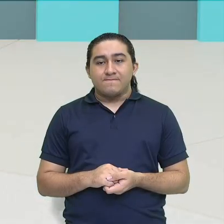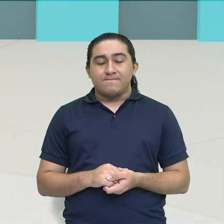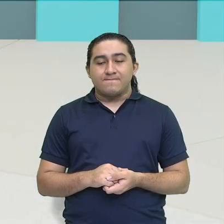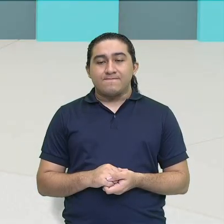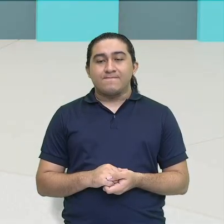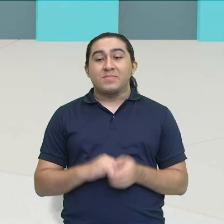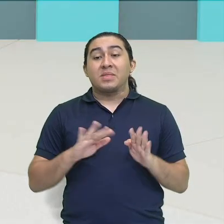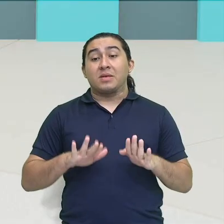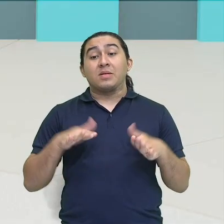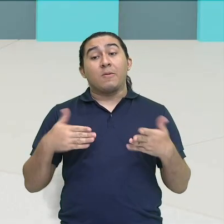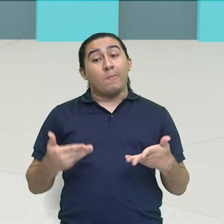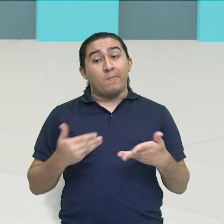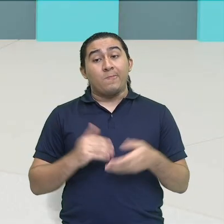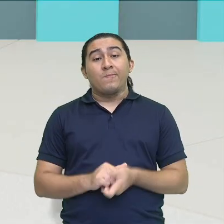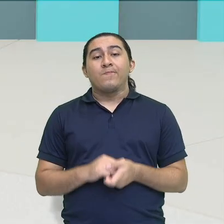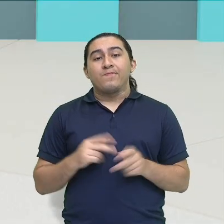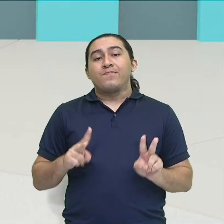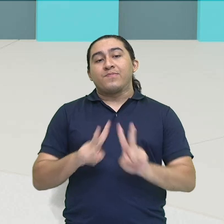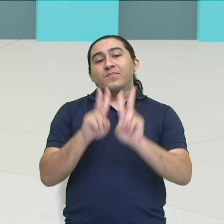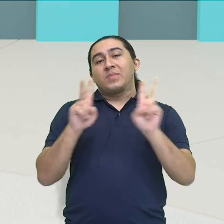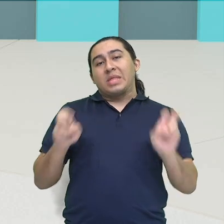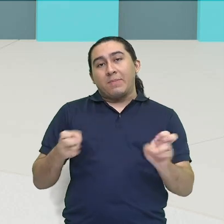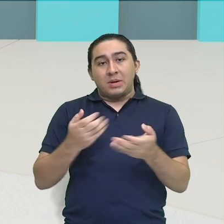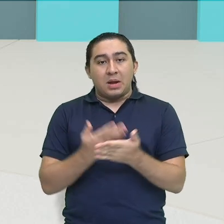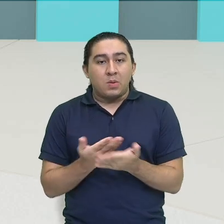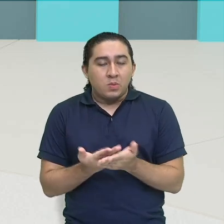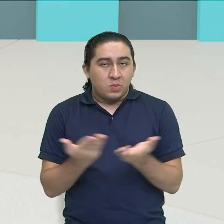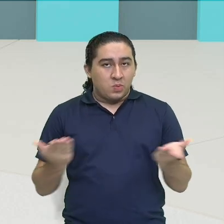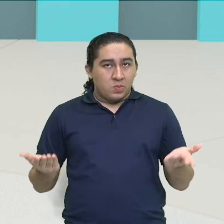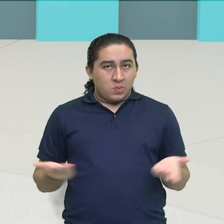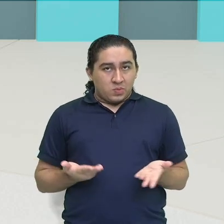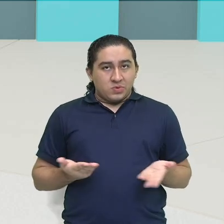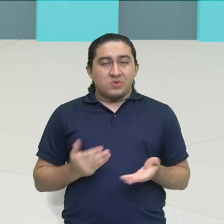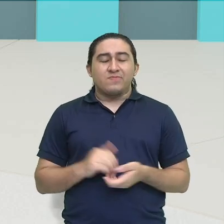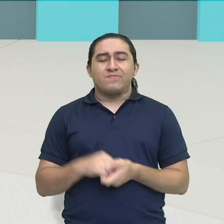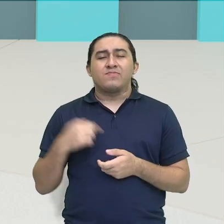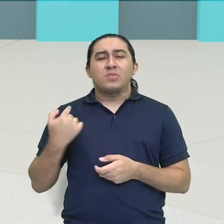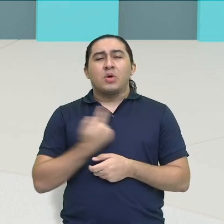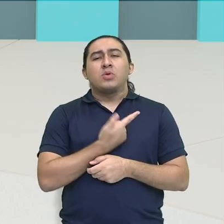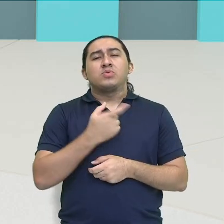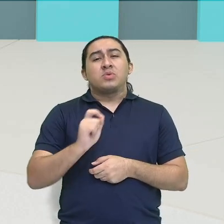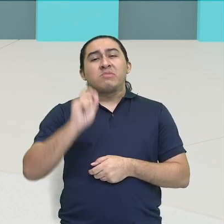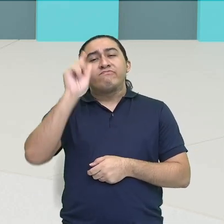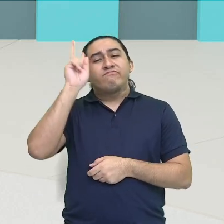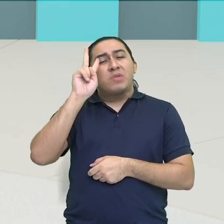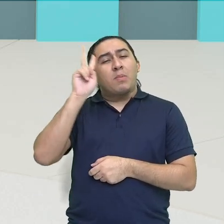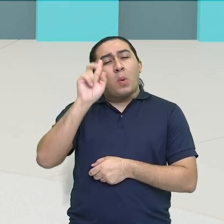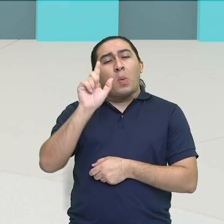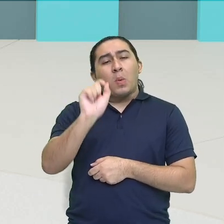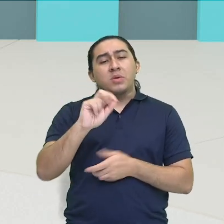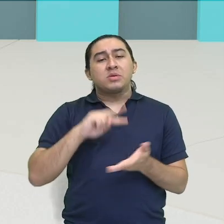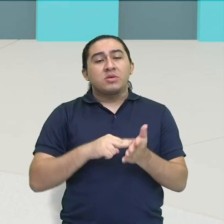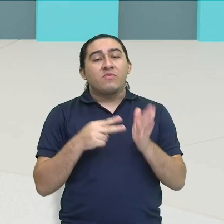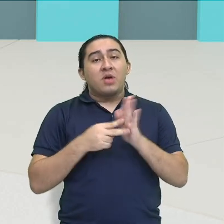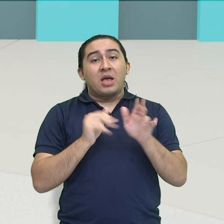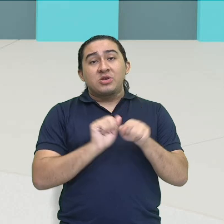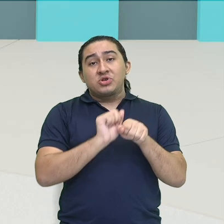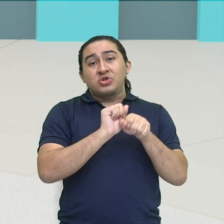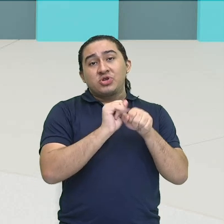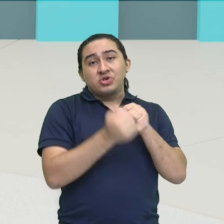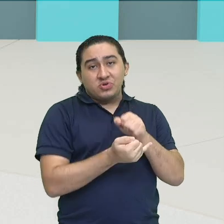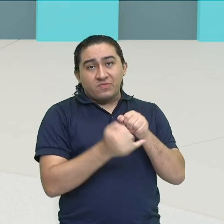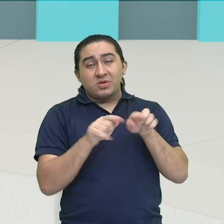Então, minha gente, para o assunto da nossa aula, a gente vai recordar o que é um adjetivo e